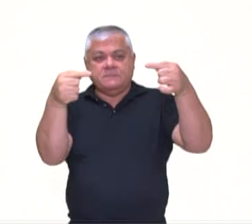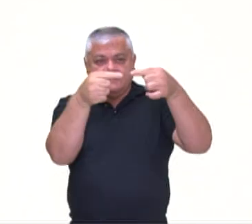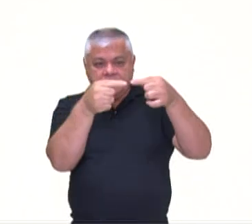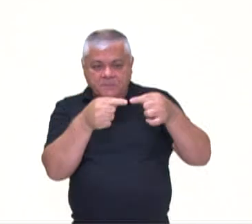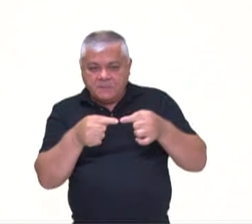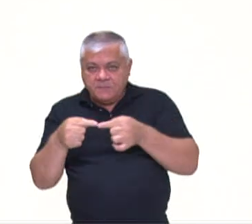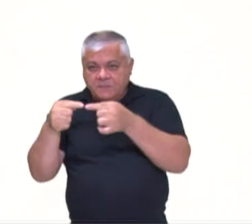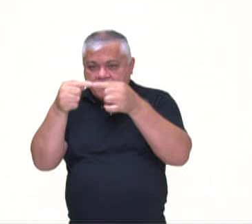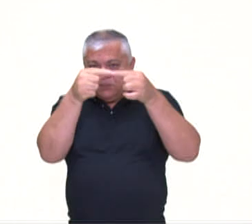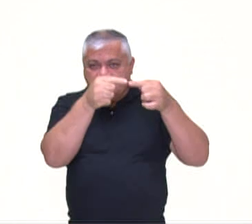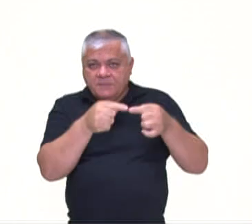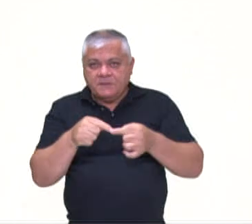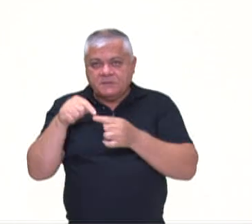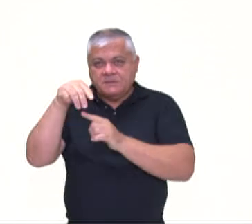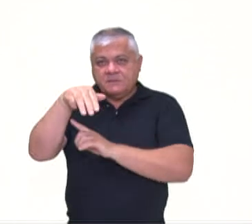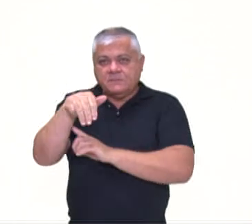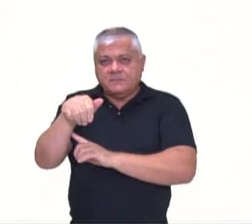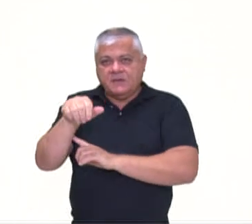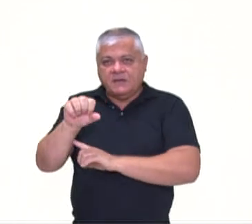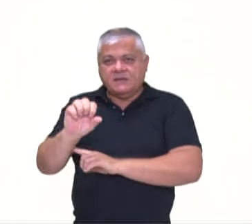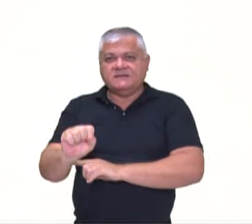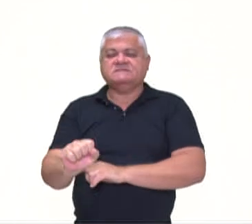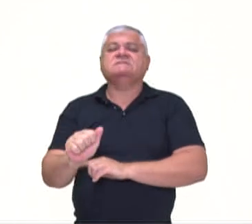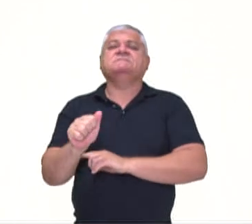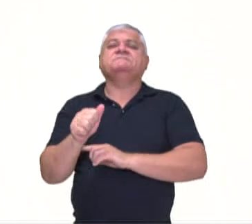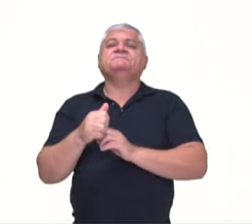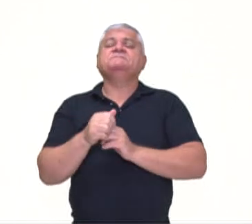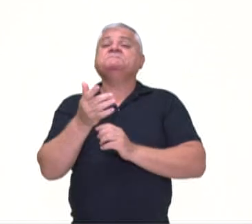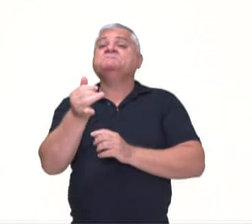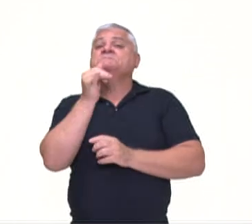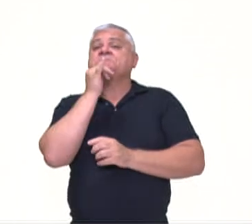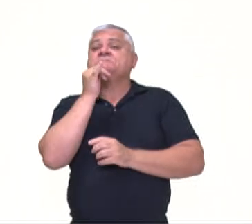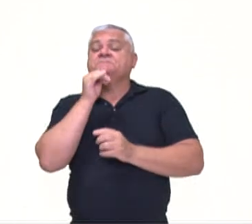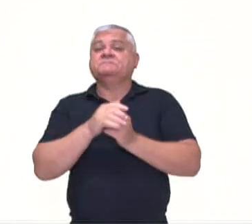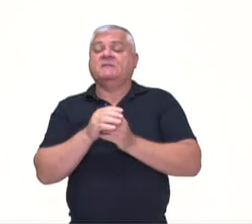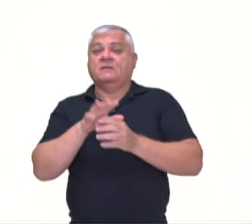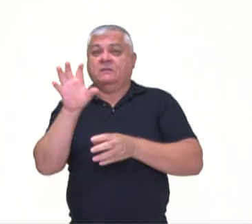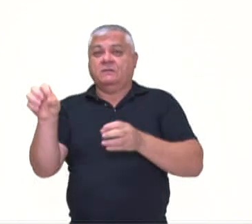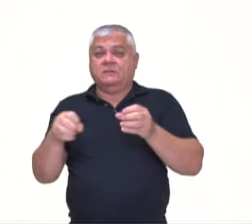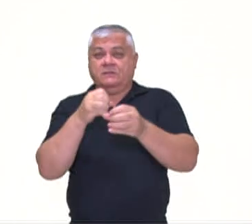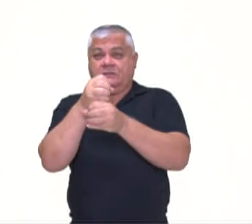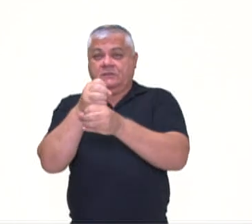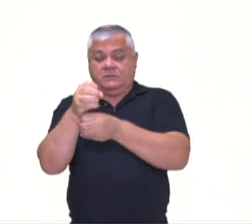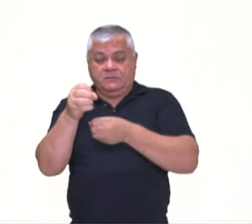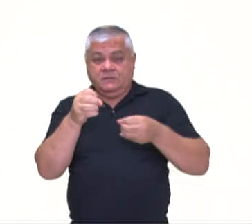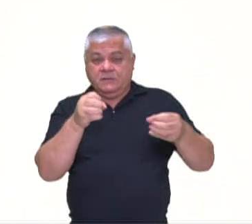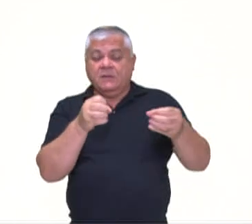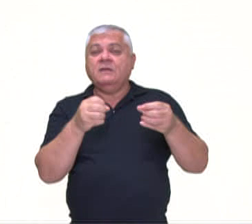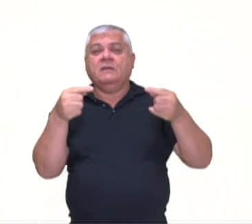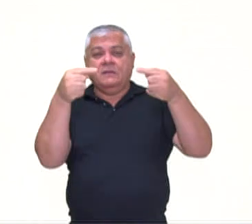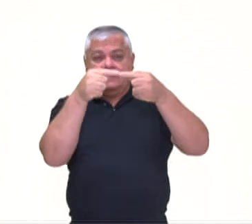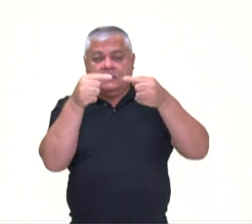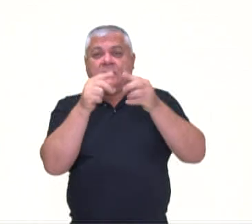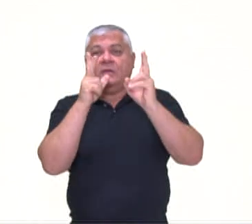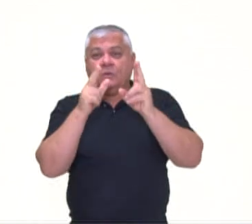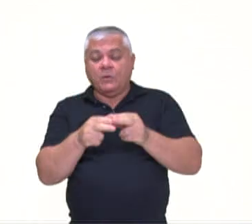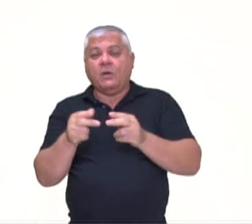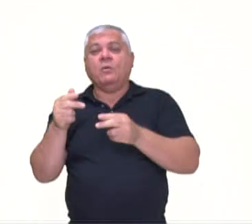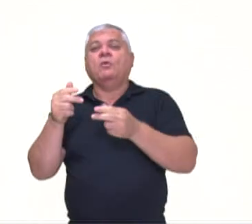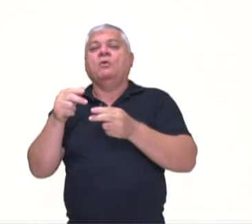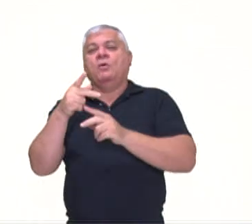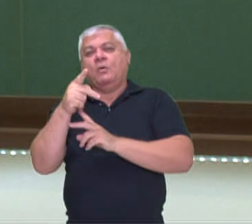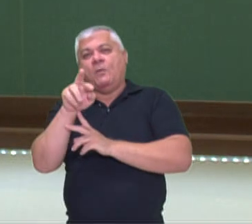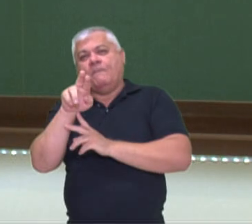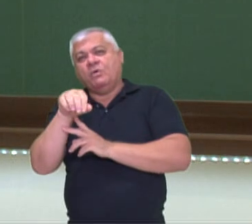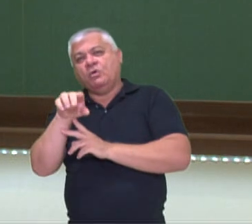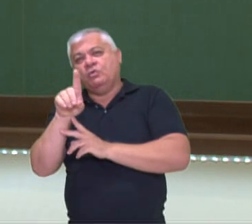a conservação da massa. Então, as massas dos reagentes precisam ser iguais às massas do produto, que é o